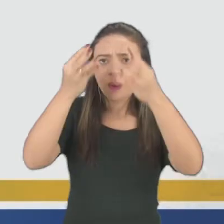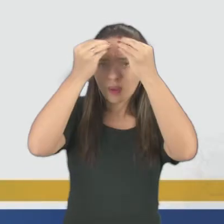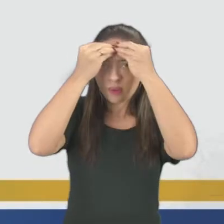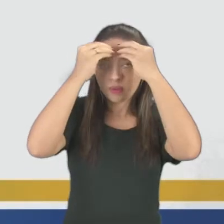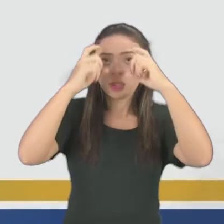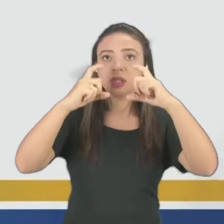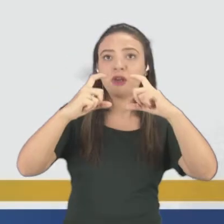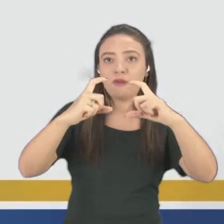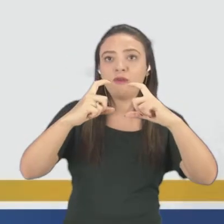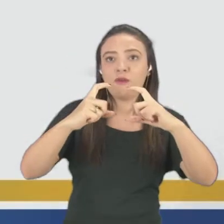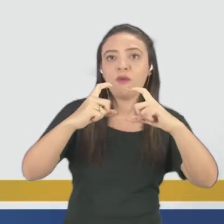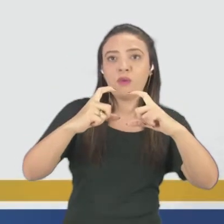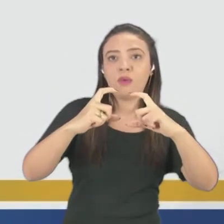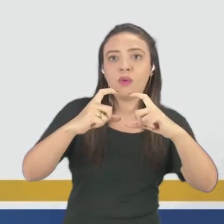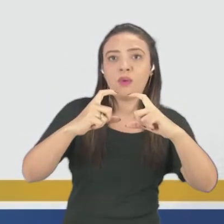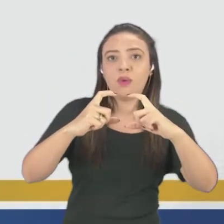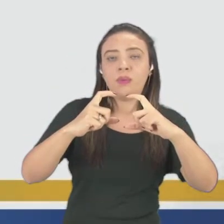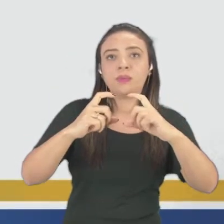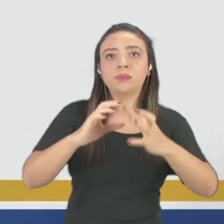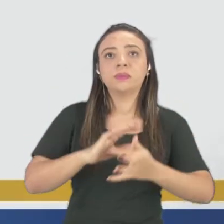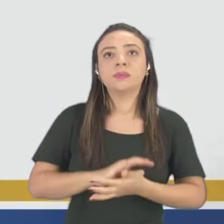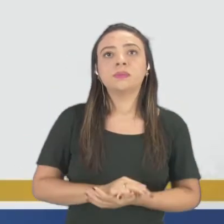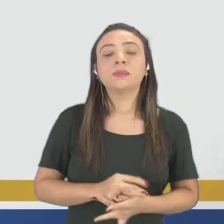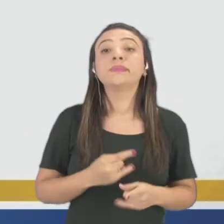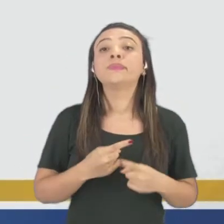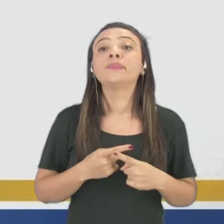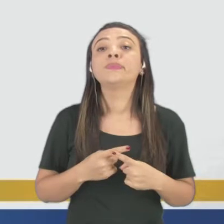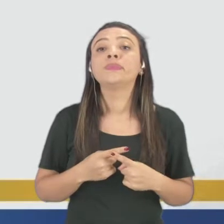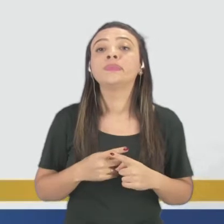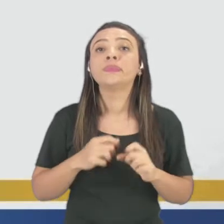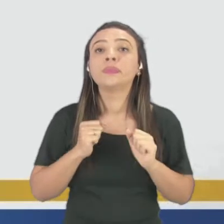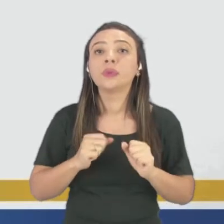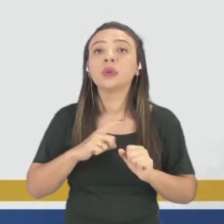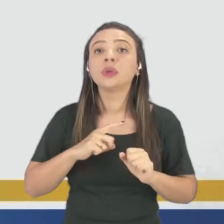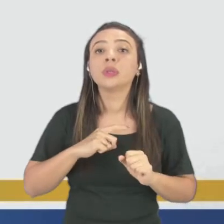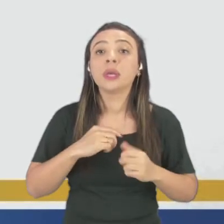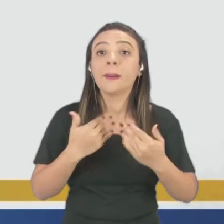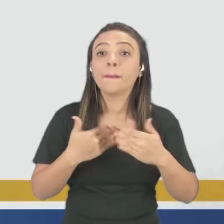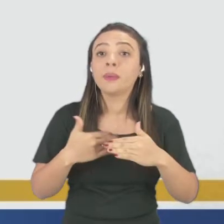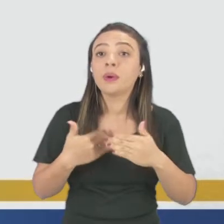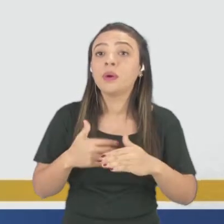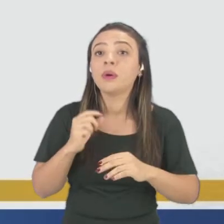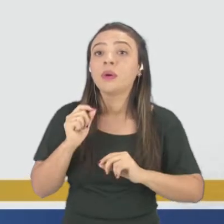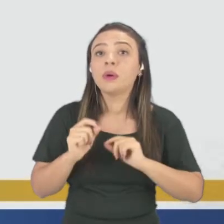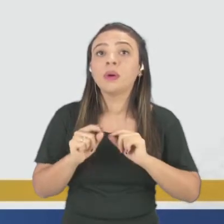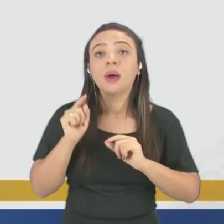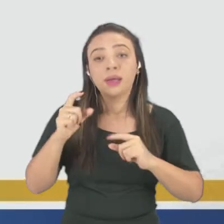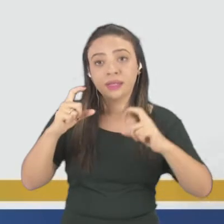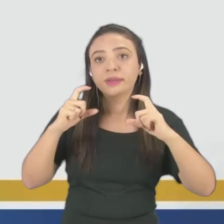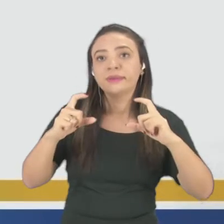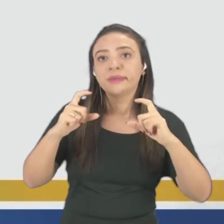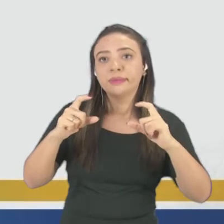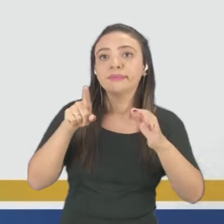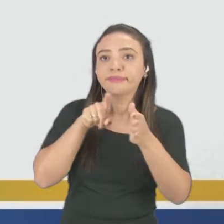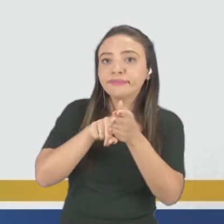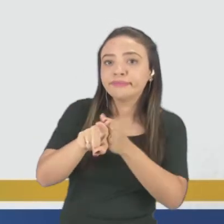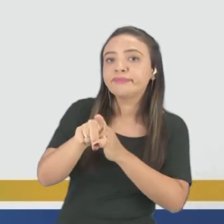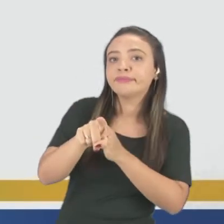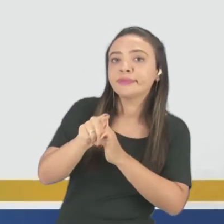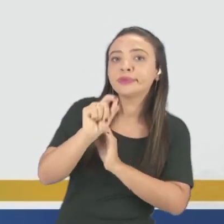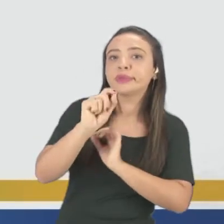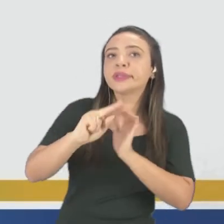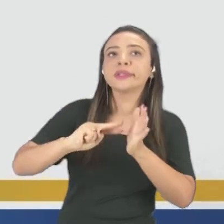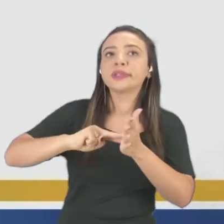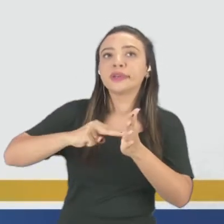fórmula sem aqui molecular C6 h12 o6 porque eles podem colocar na prova de vocês essa fórmula que te perguntar